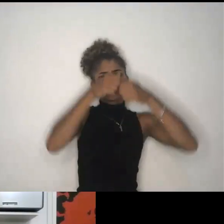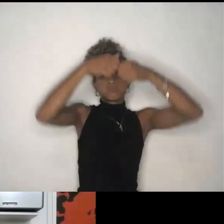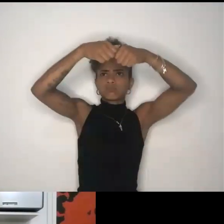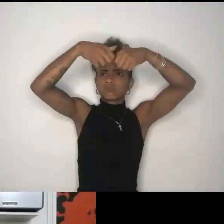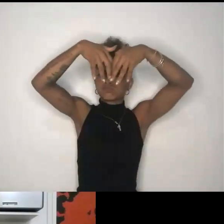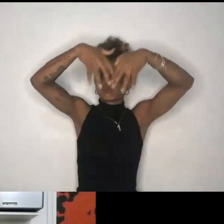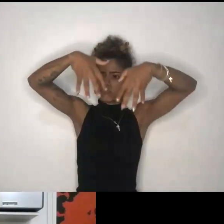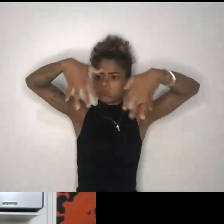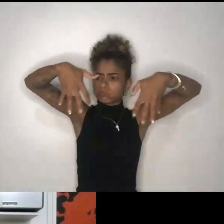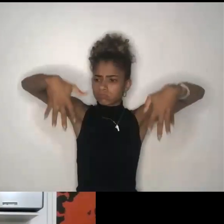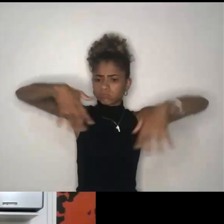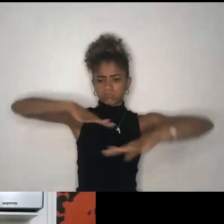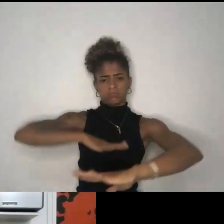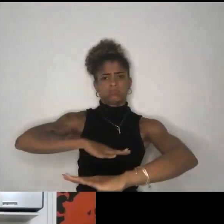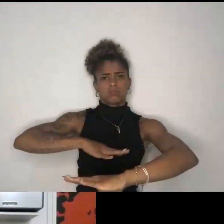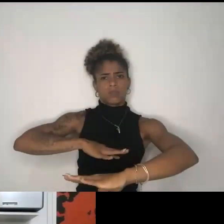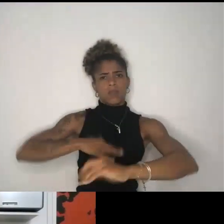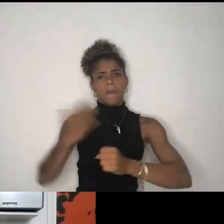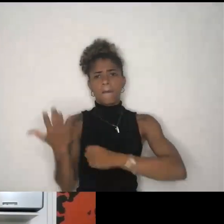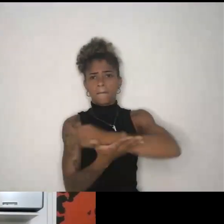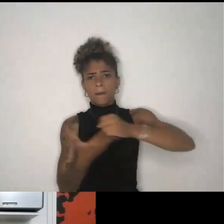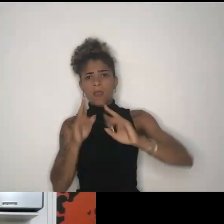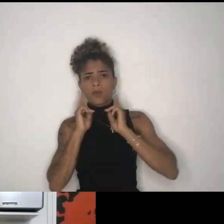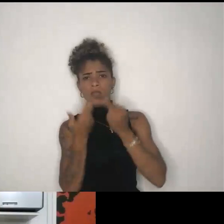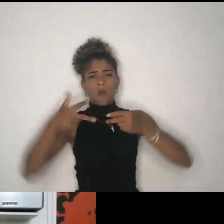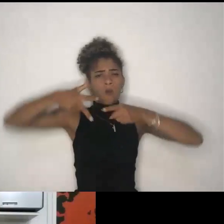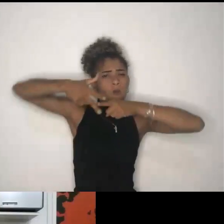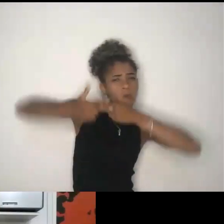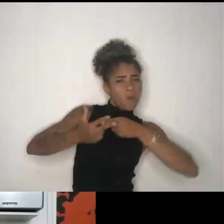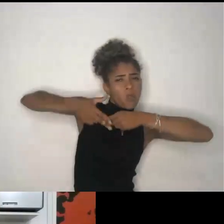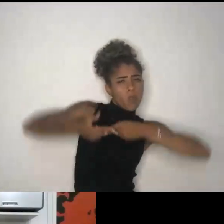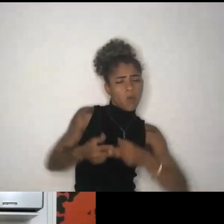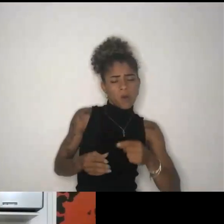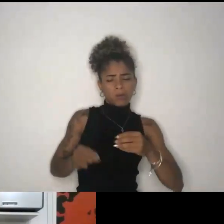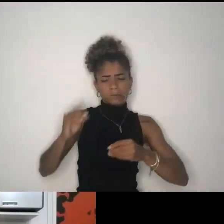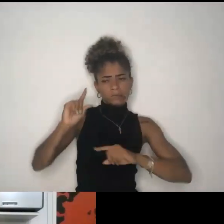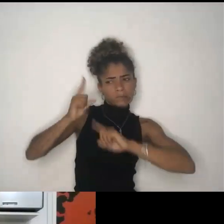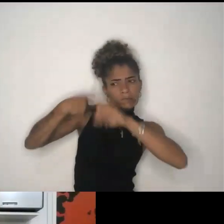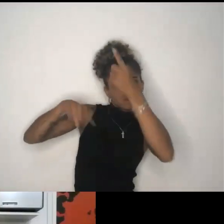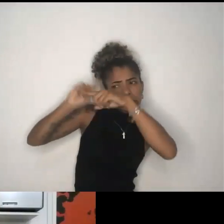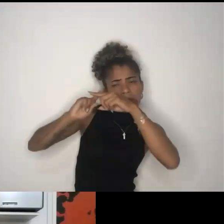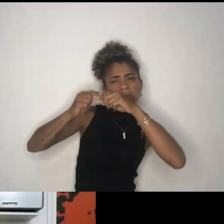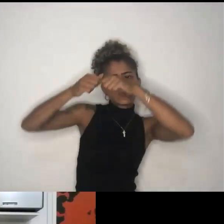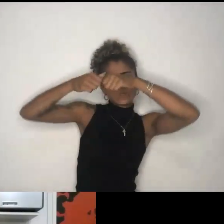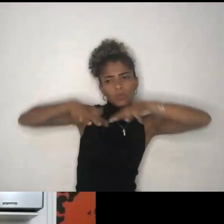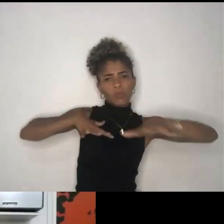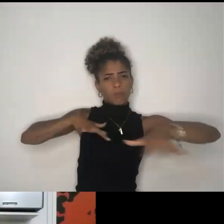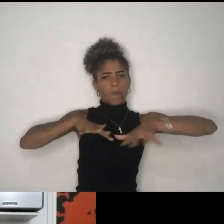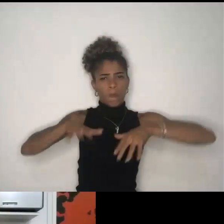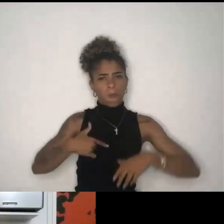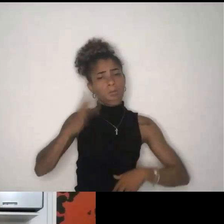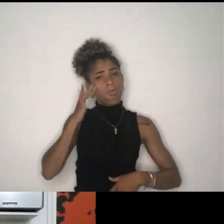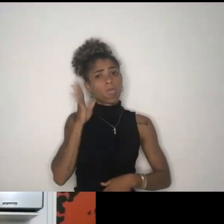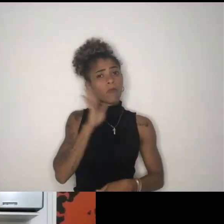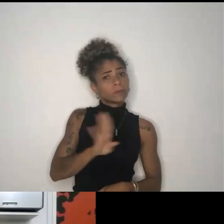reunião baseado neles eu começo a aperfeiçoar eles eles vão prototipando fluxos de movimento acho muito legal